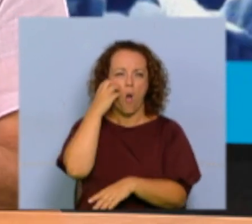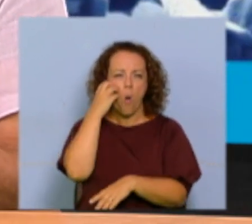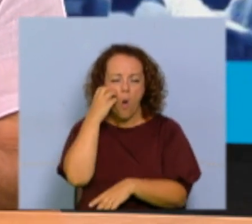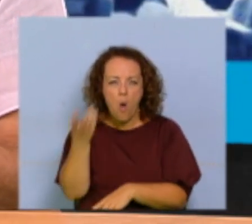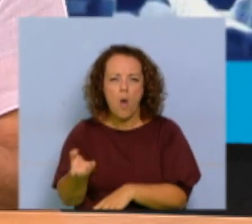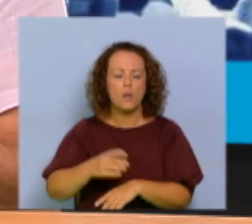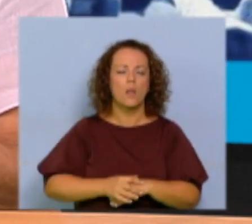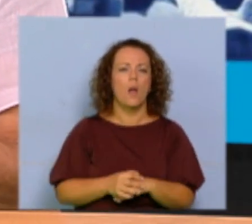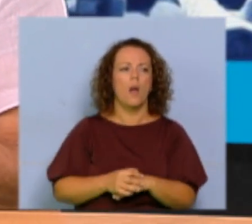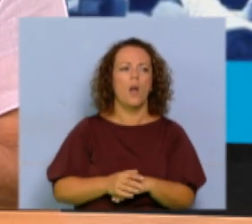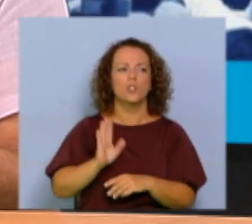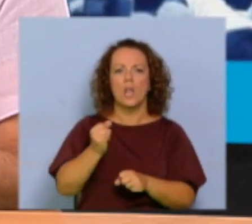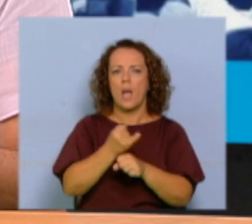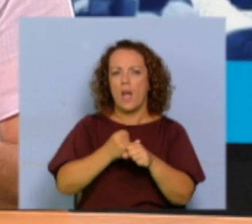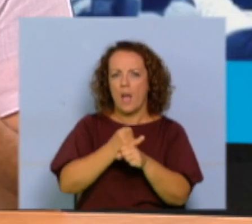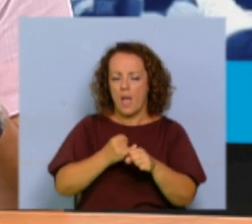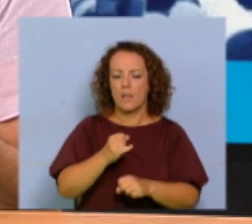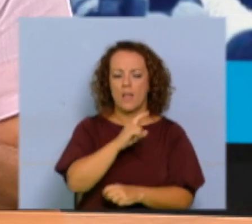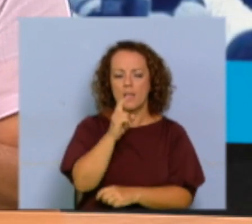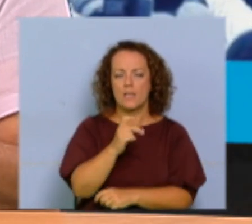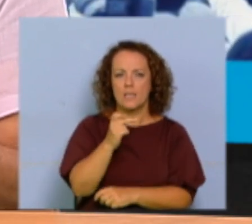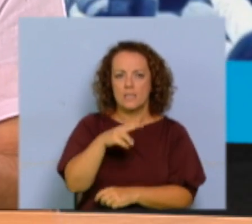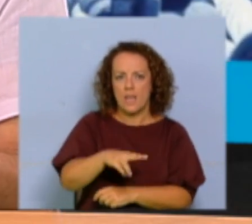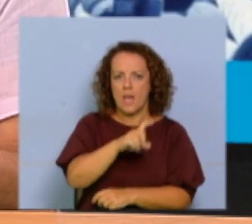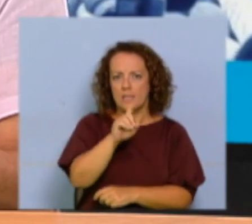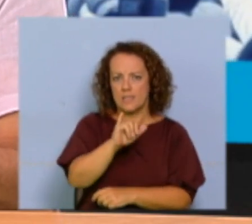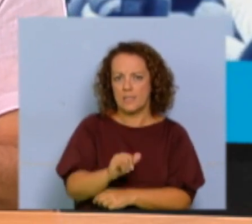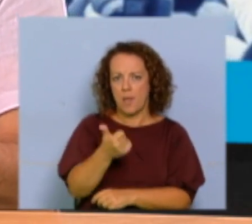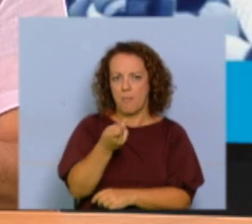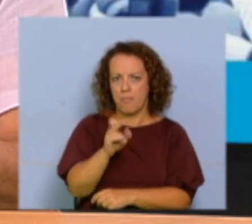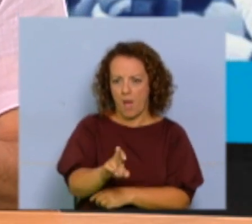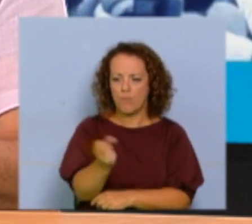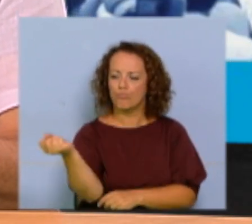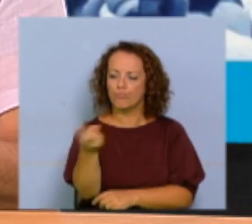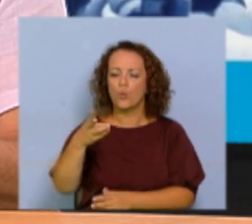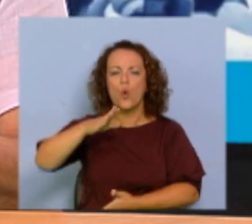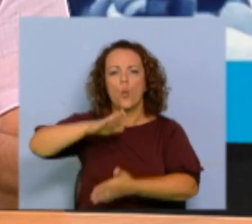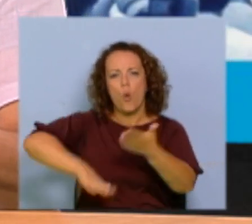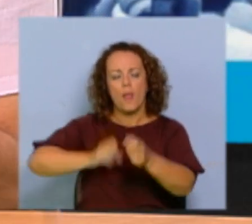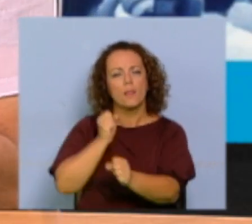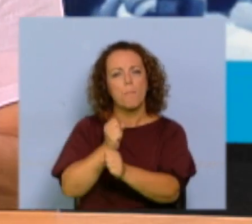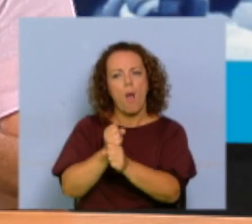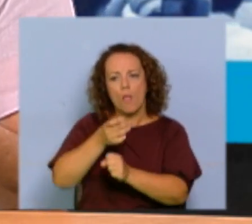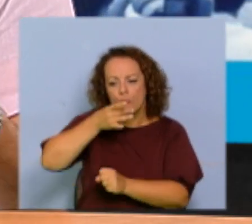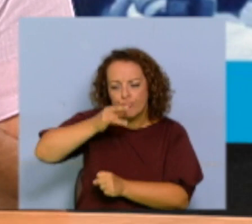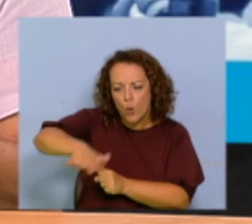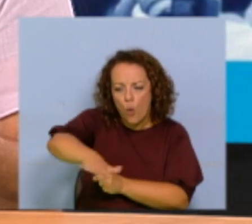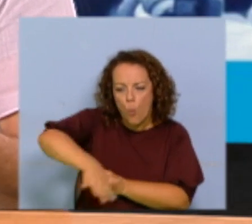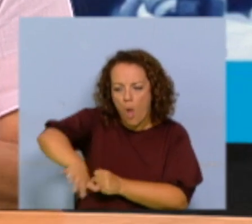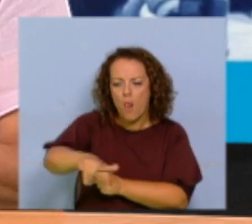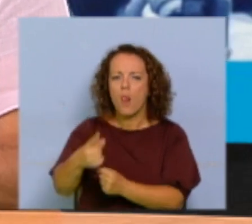Já estive na ilha de Zanzibar com uma série de colegas que trabalham em locais onde o